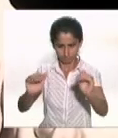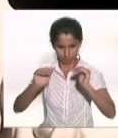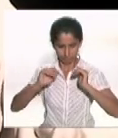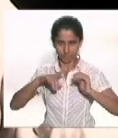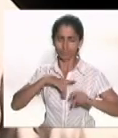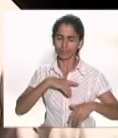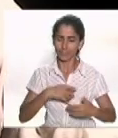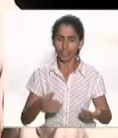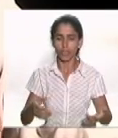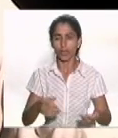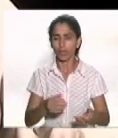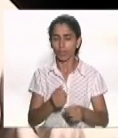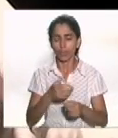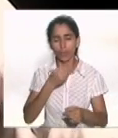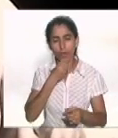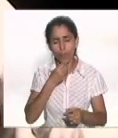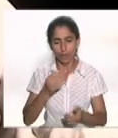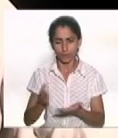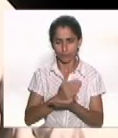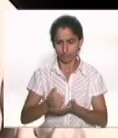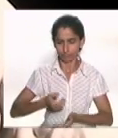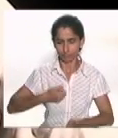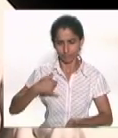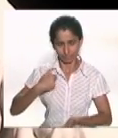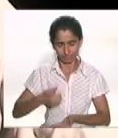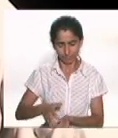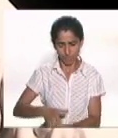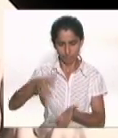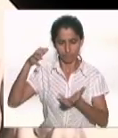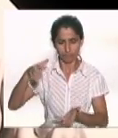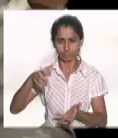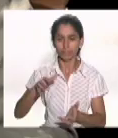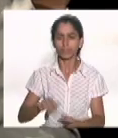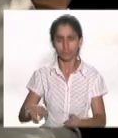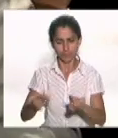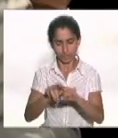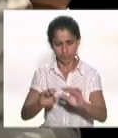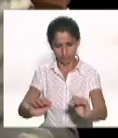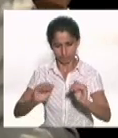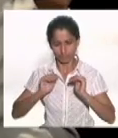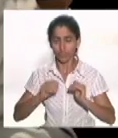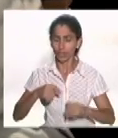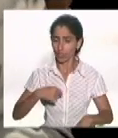com a mesma cara. Quer dizer, eu vou fazer 73 anos agora. Mas isso é...